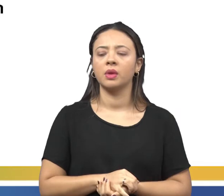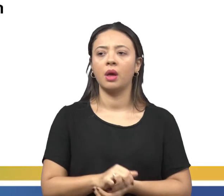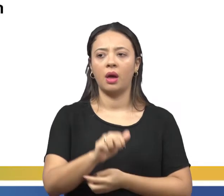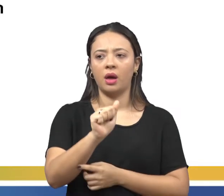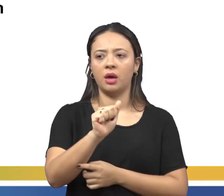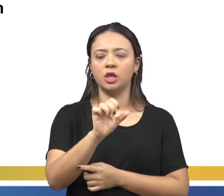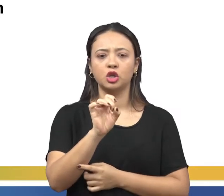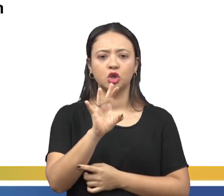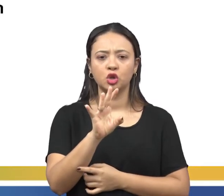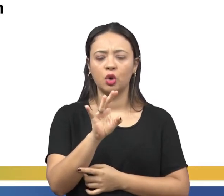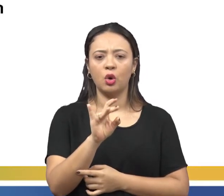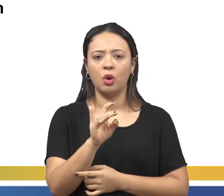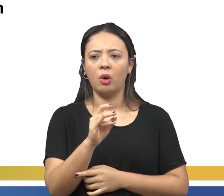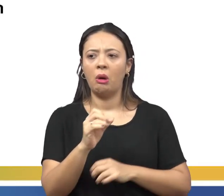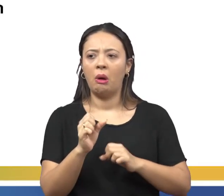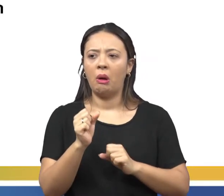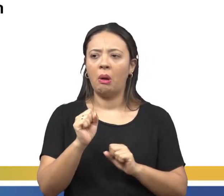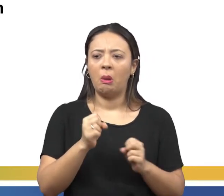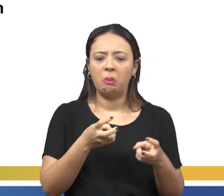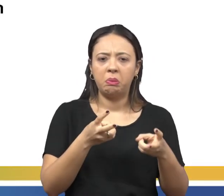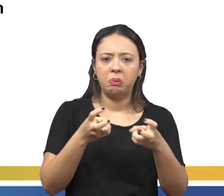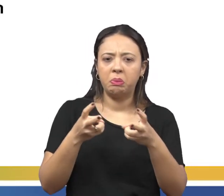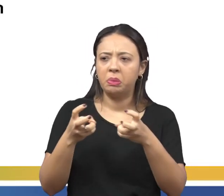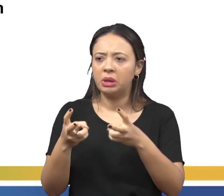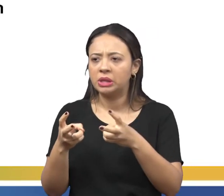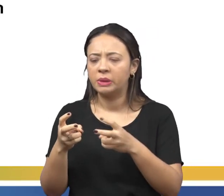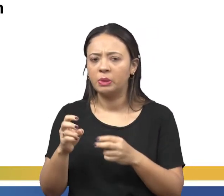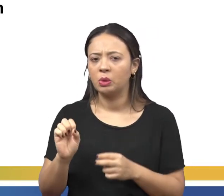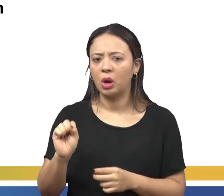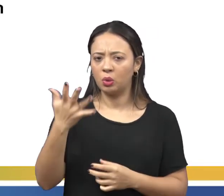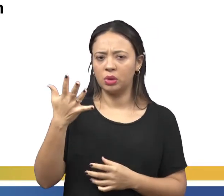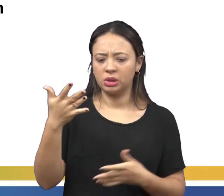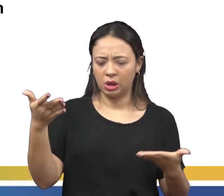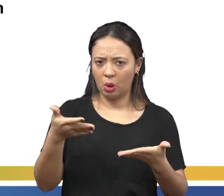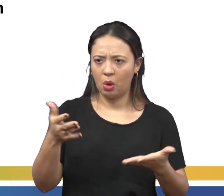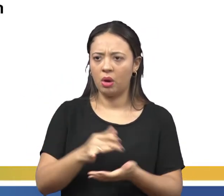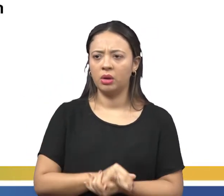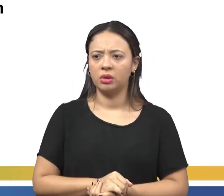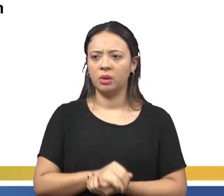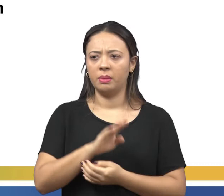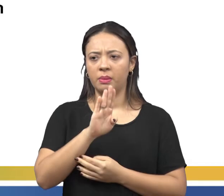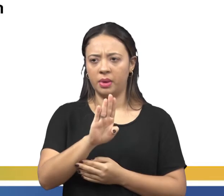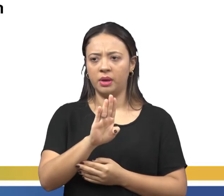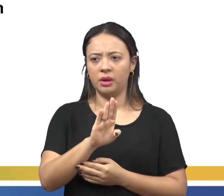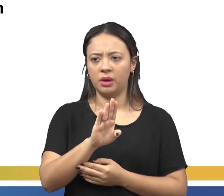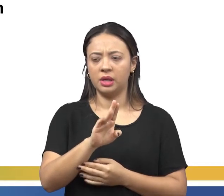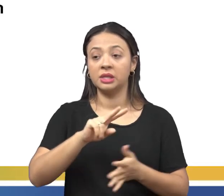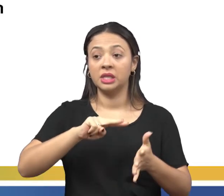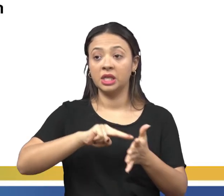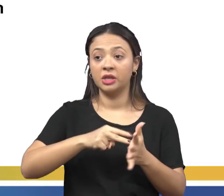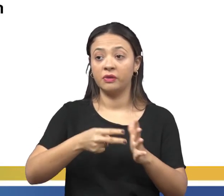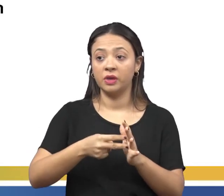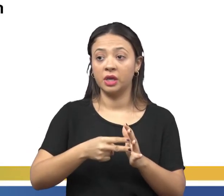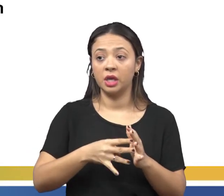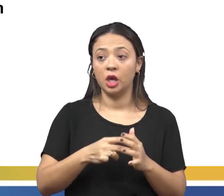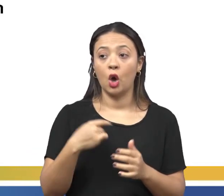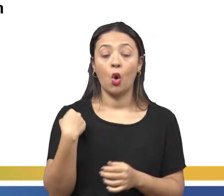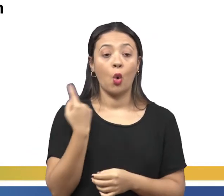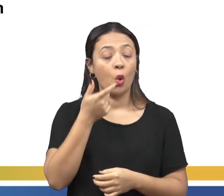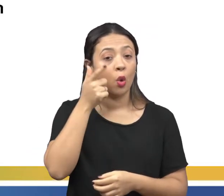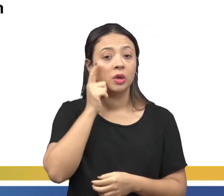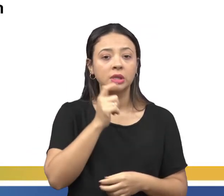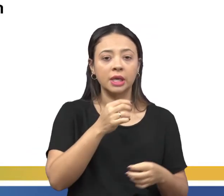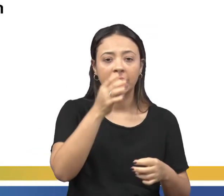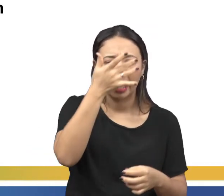Como um instrumento mecânico de percepção da realidade? Produtora de discursos individualmente percebidos?